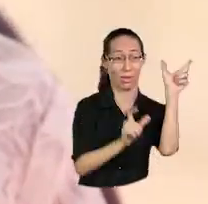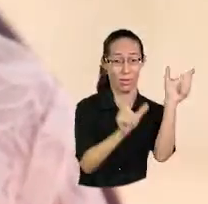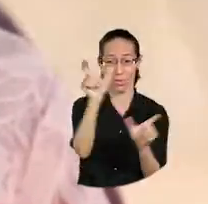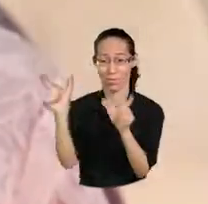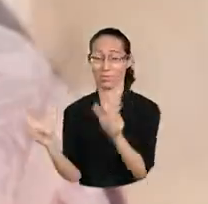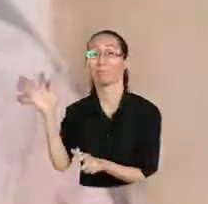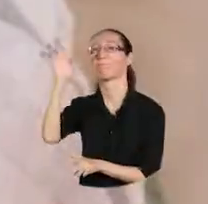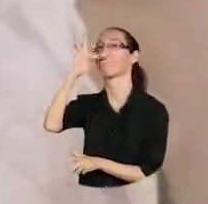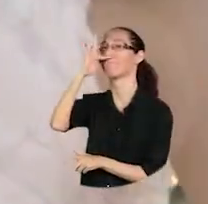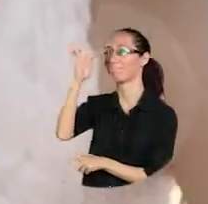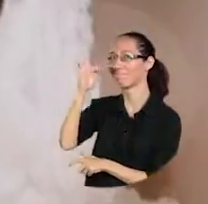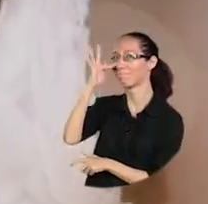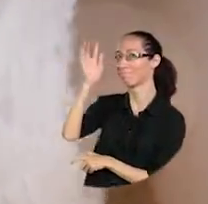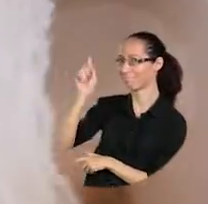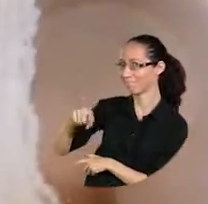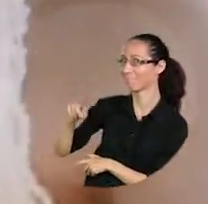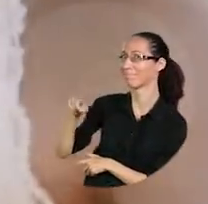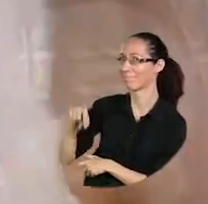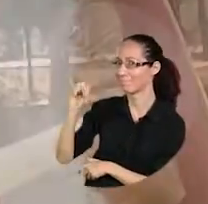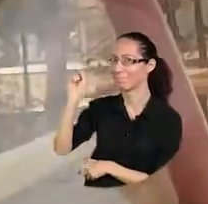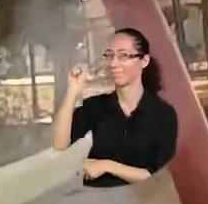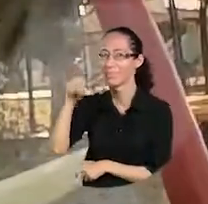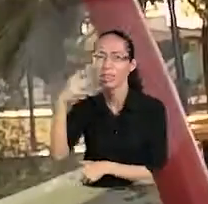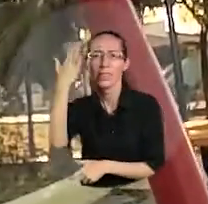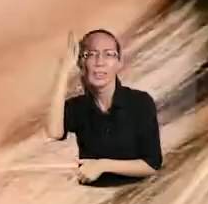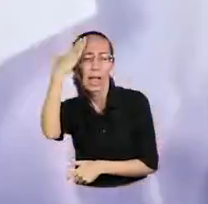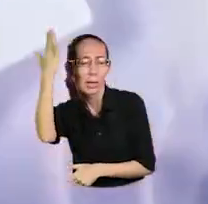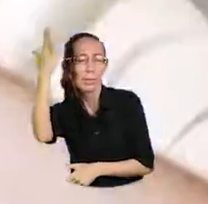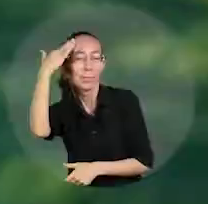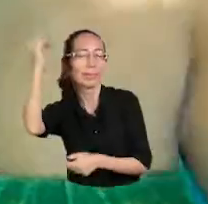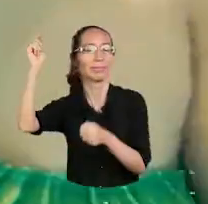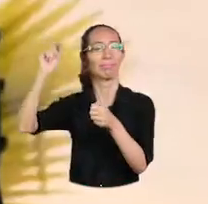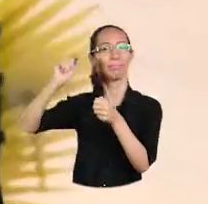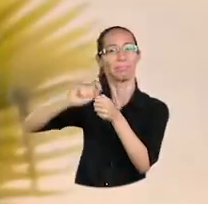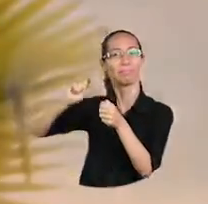a Rosa. Você sabe o que ela faz.